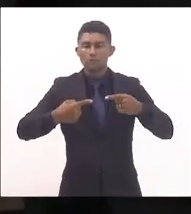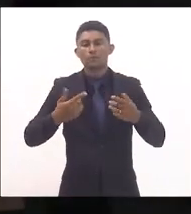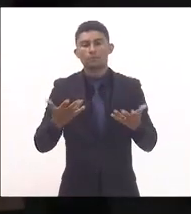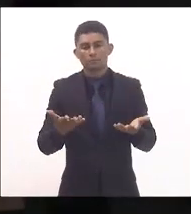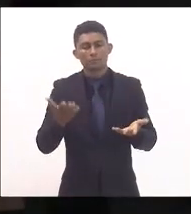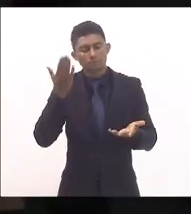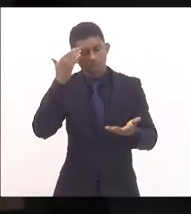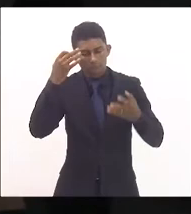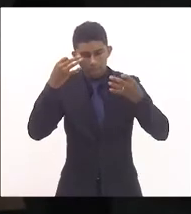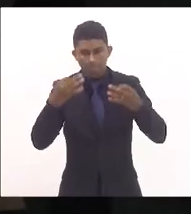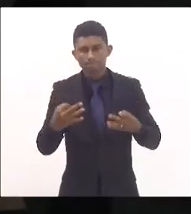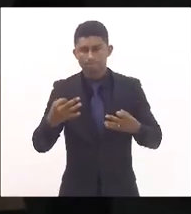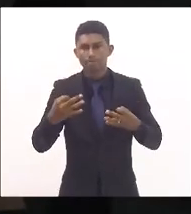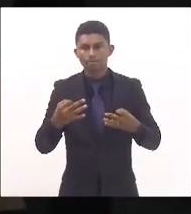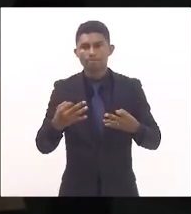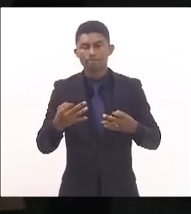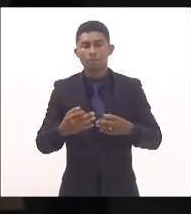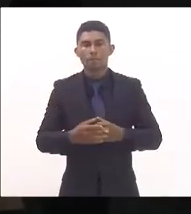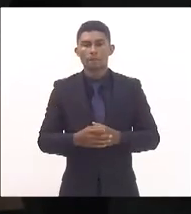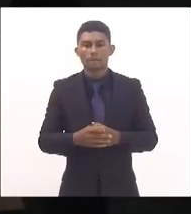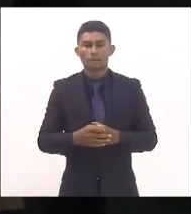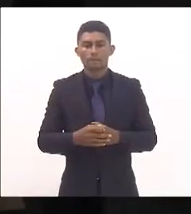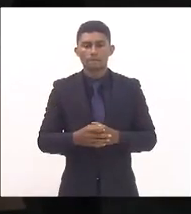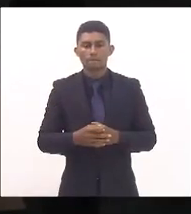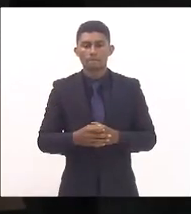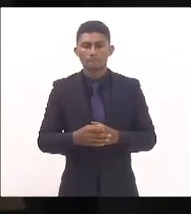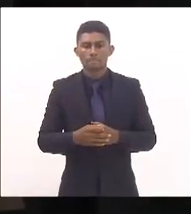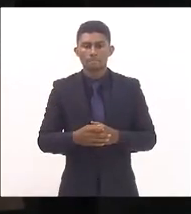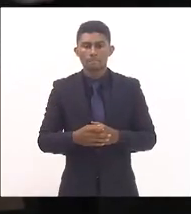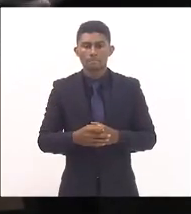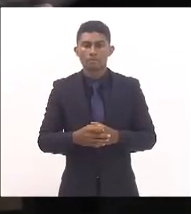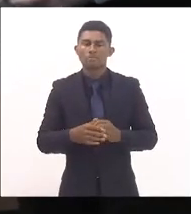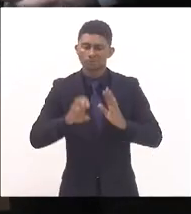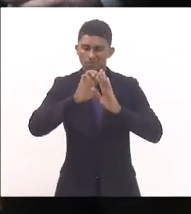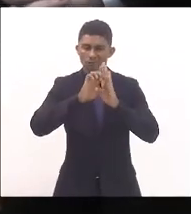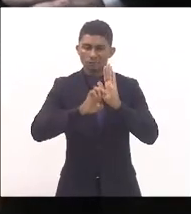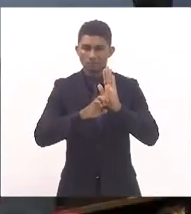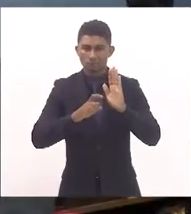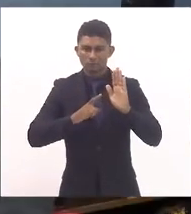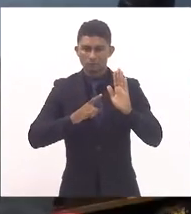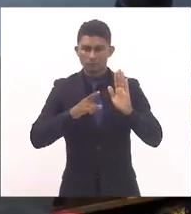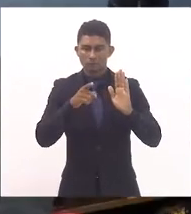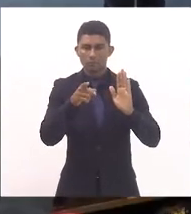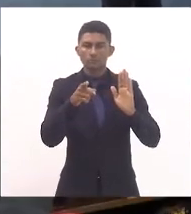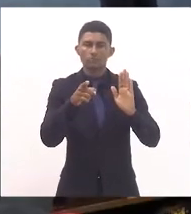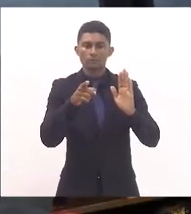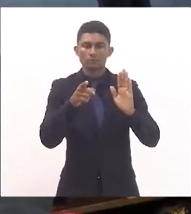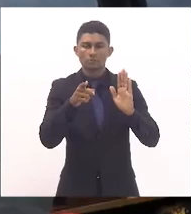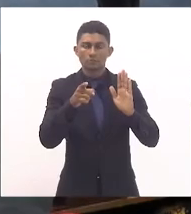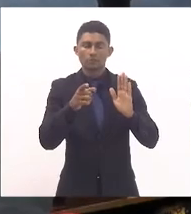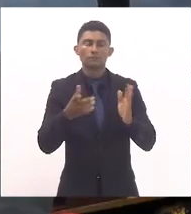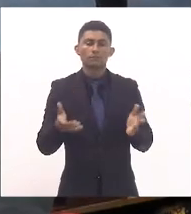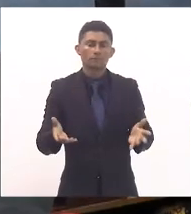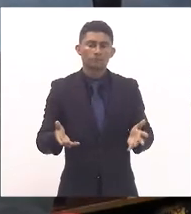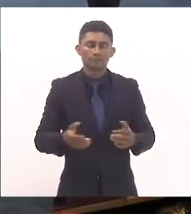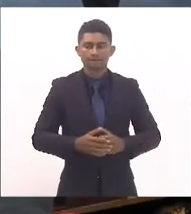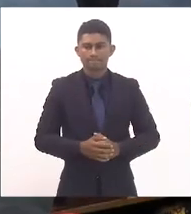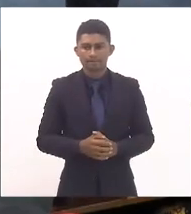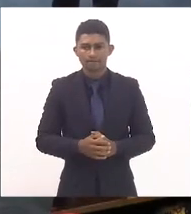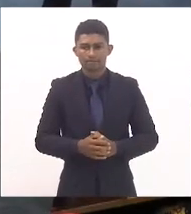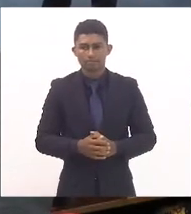seguramente, está em primeira, está em discussão única, deve ter recebido emendas. Recebeu, senhor presidente?